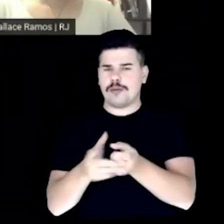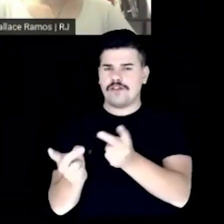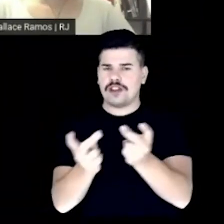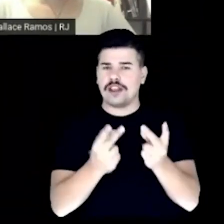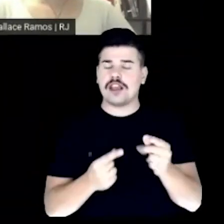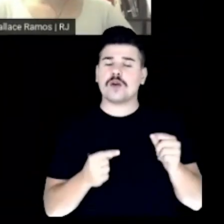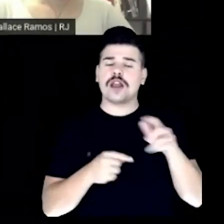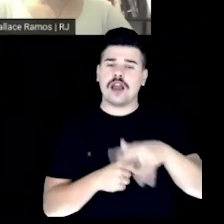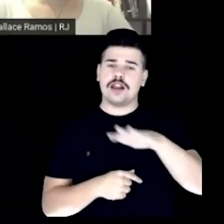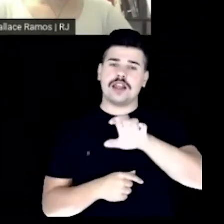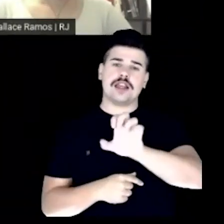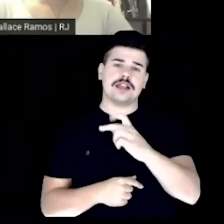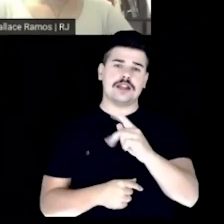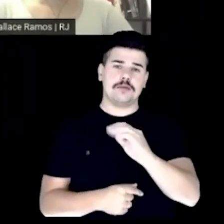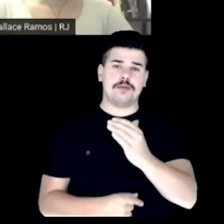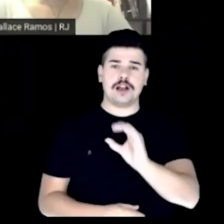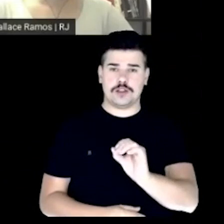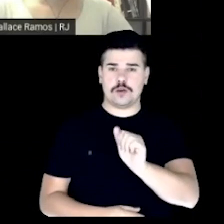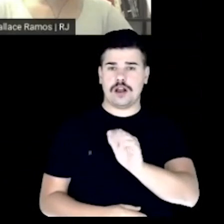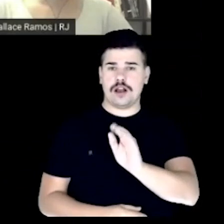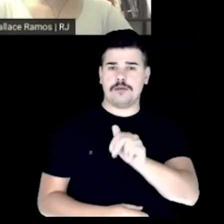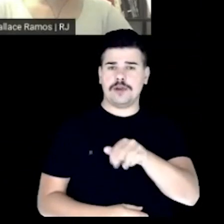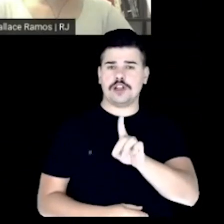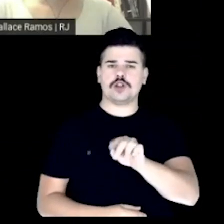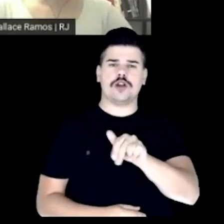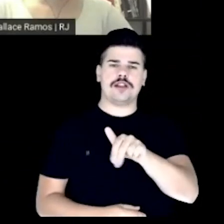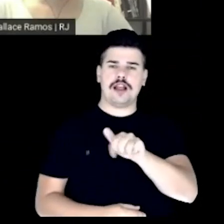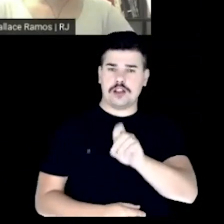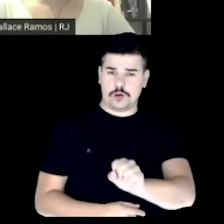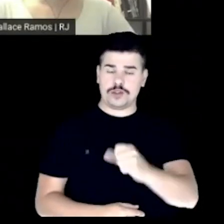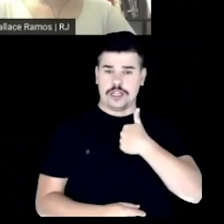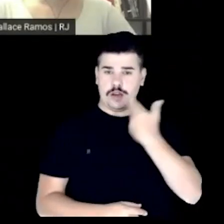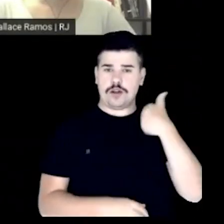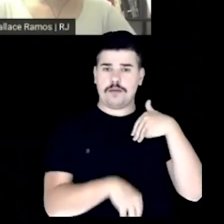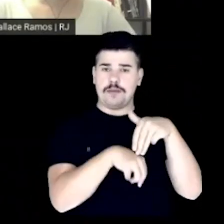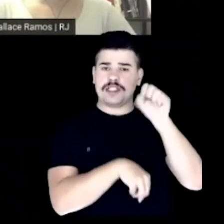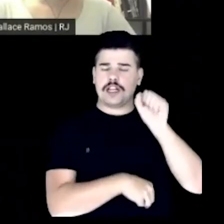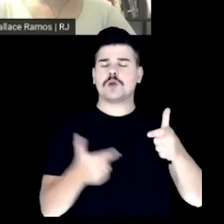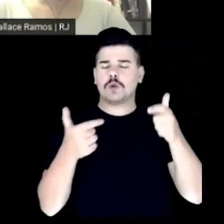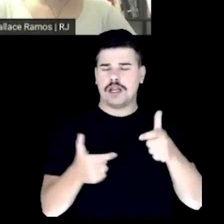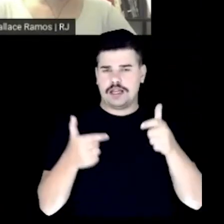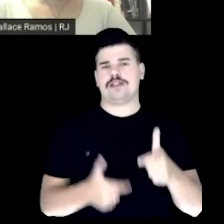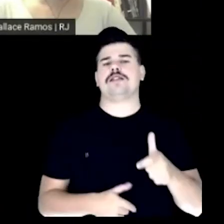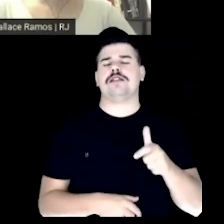né? O que aconteceu? O Espaço Abandonados é um livro que eu queria fazer, eu fiz ele ao longo do meu mestrado na Irlanda, então, e ele é um